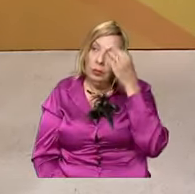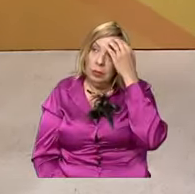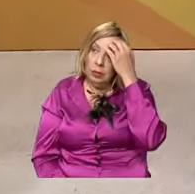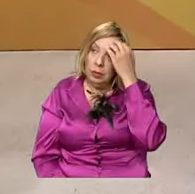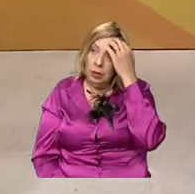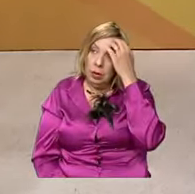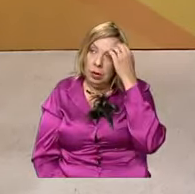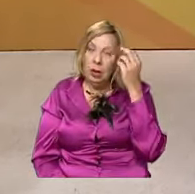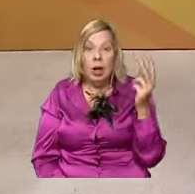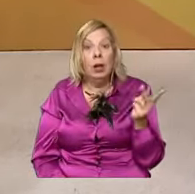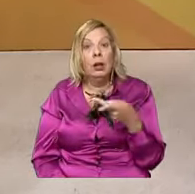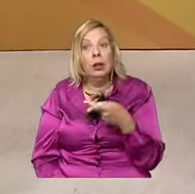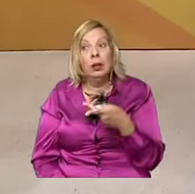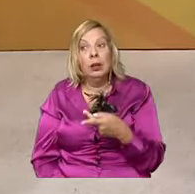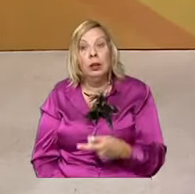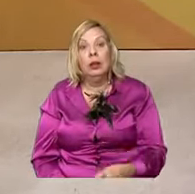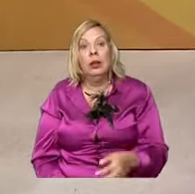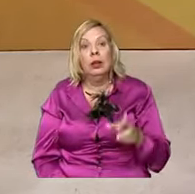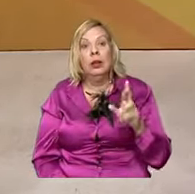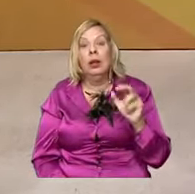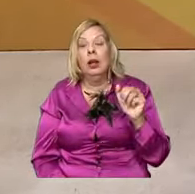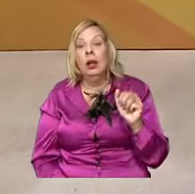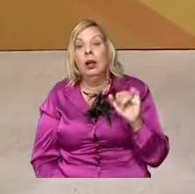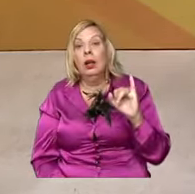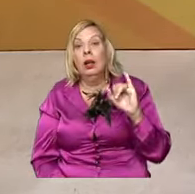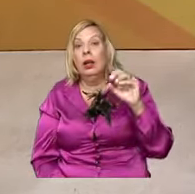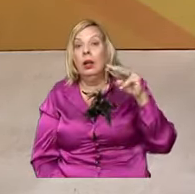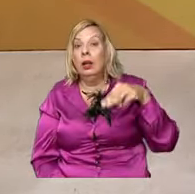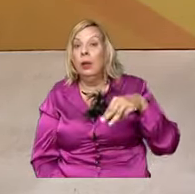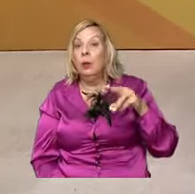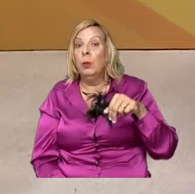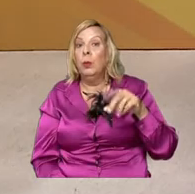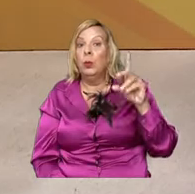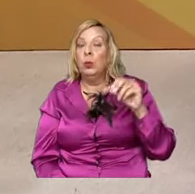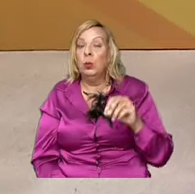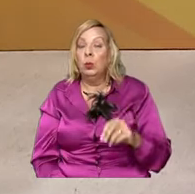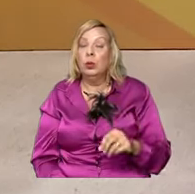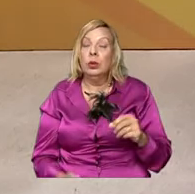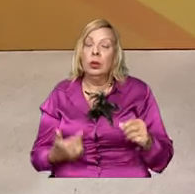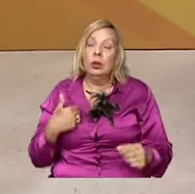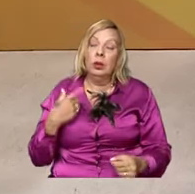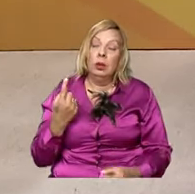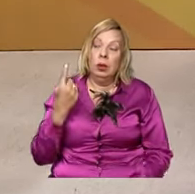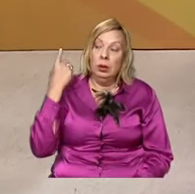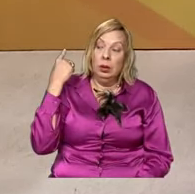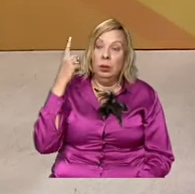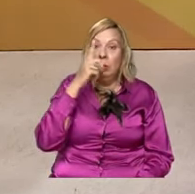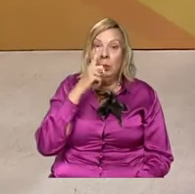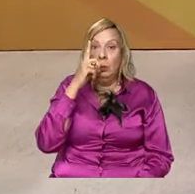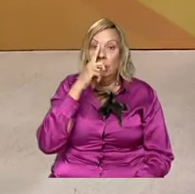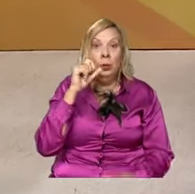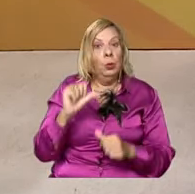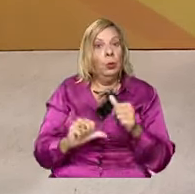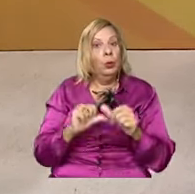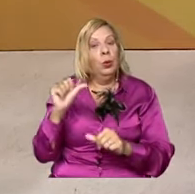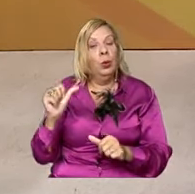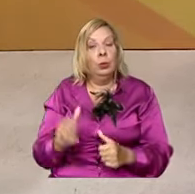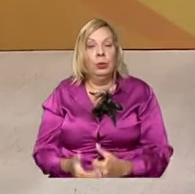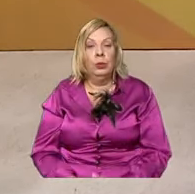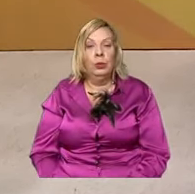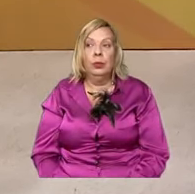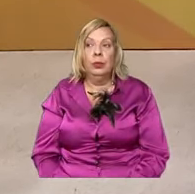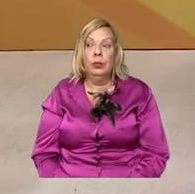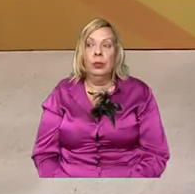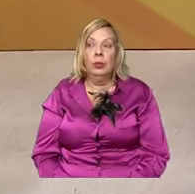quem? Com o Raimundo, gente. Ela acordou no último domingo, sabendo que a mudança de vida do CajuCap chegou